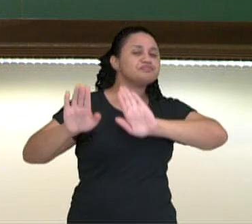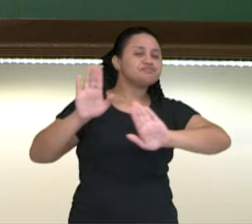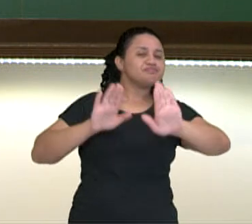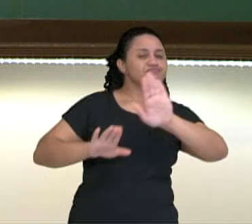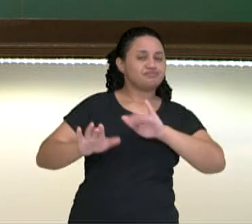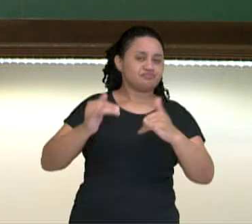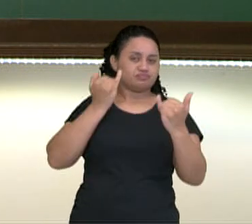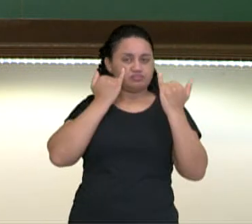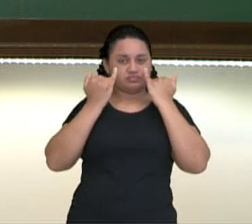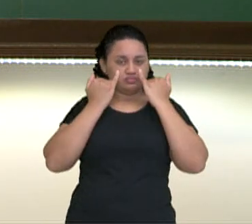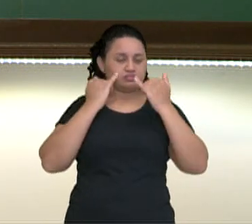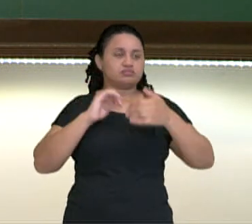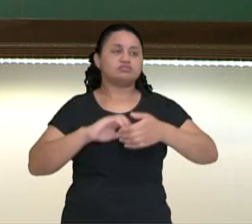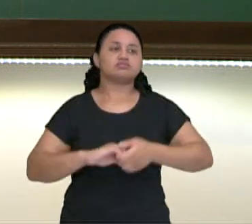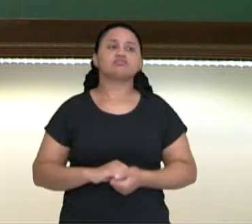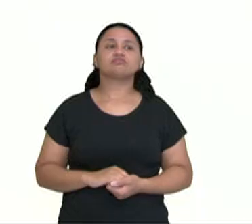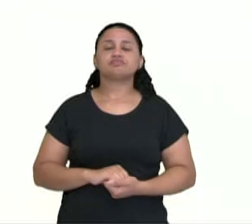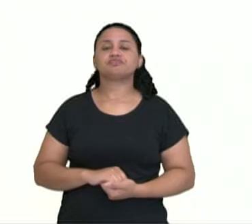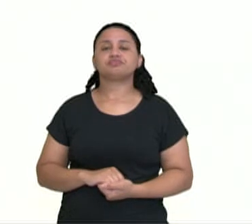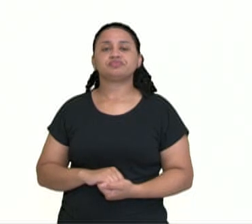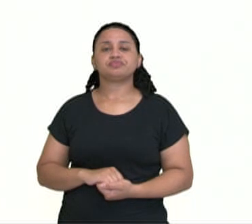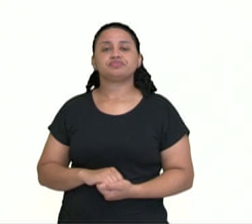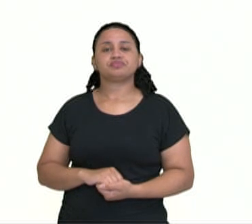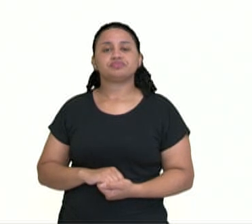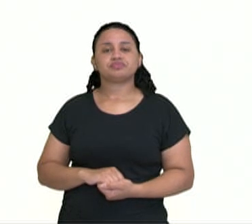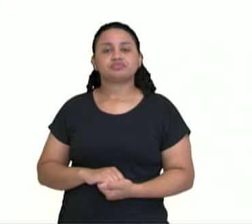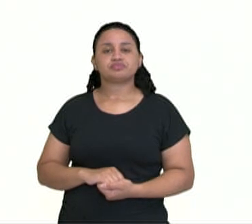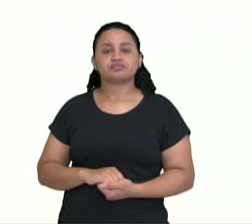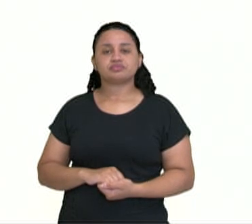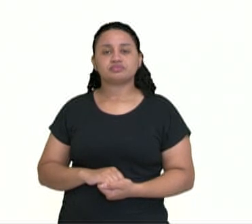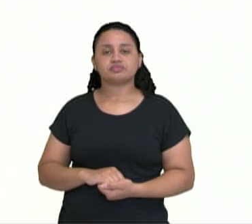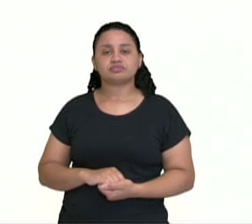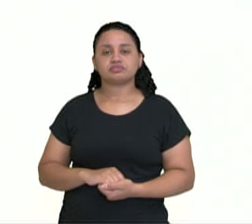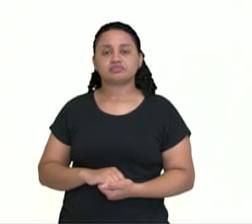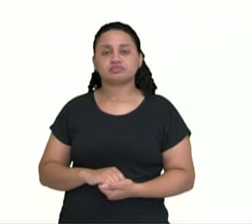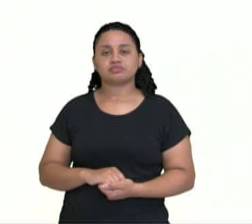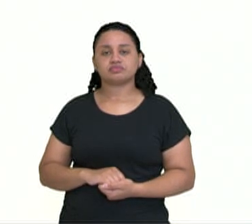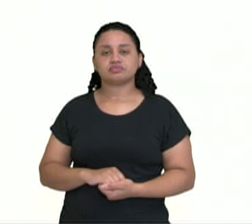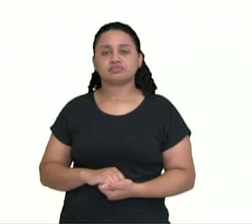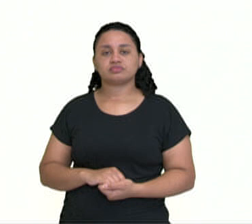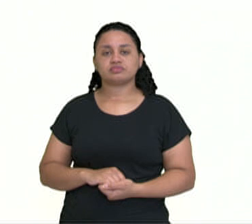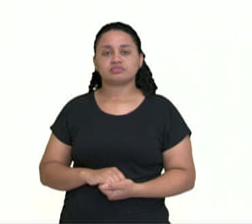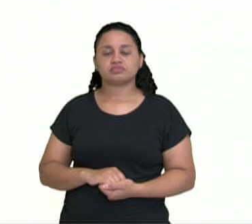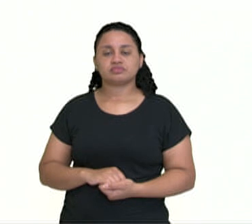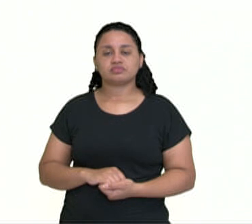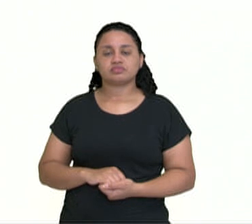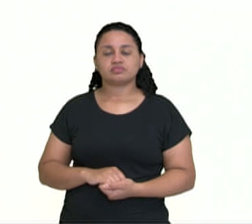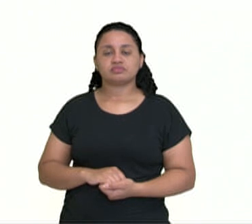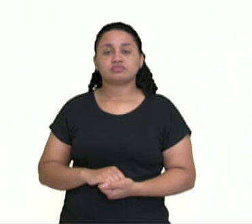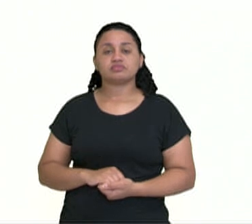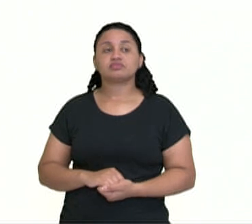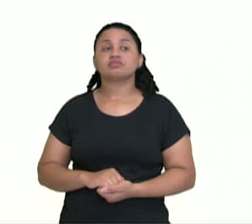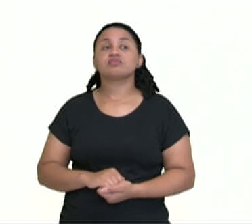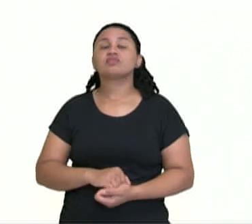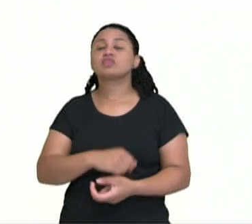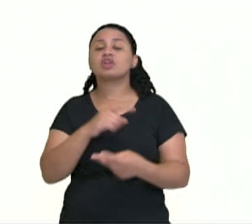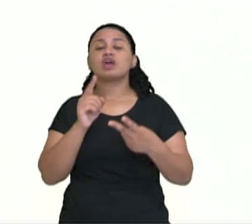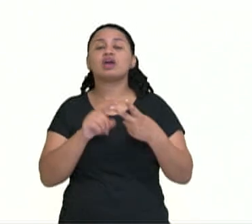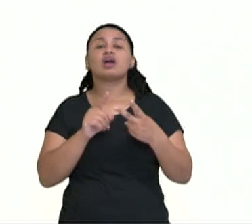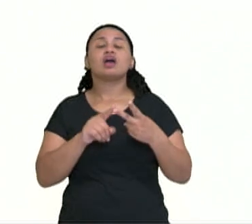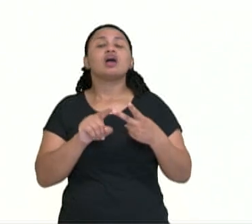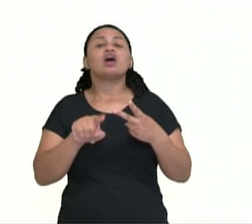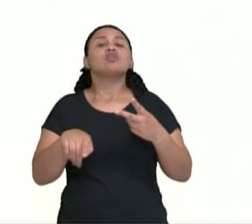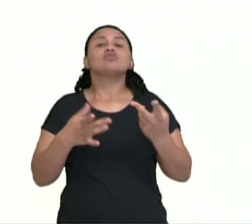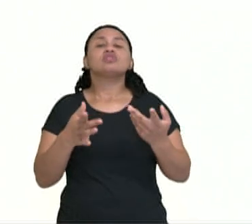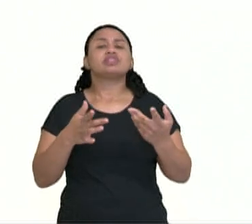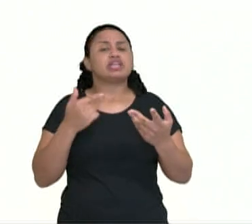relação a isso? How often do you check to make sure what are you sharing is real? Com que frequência você